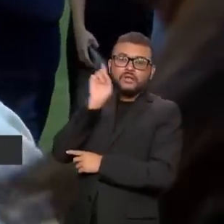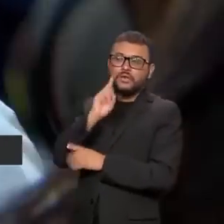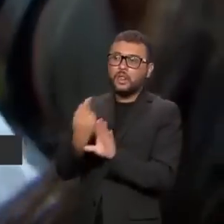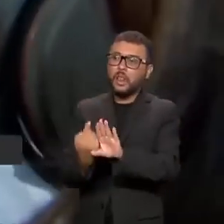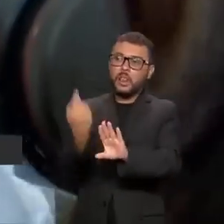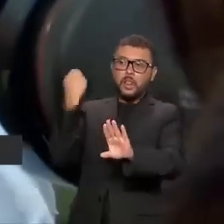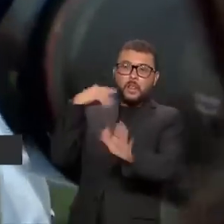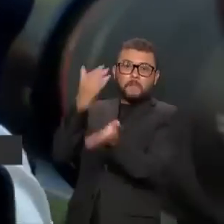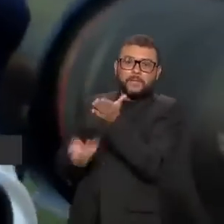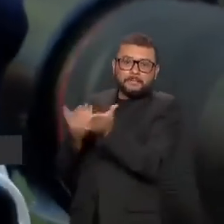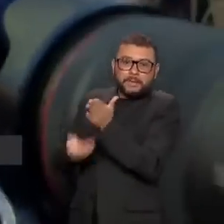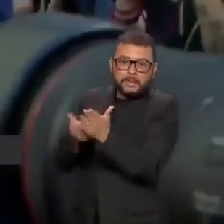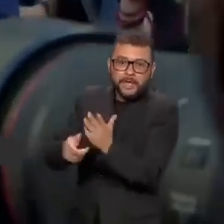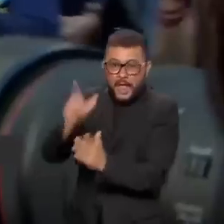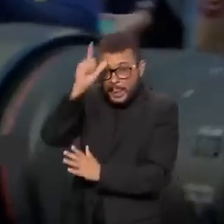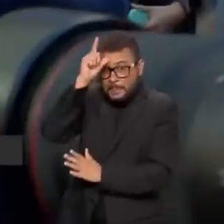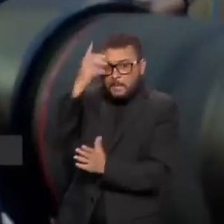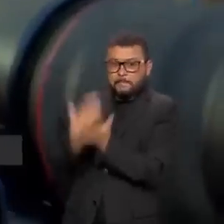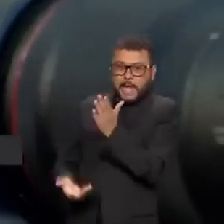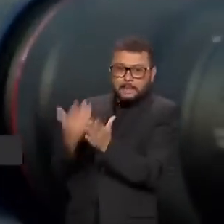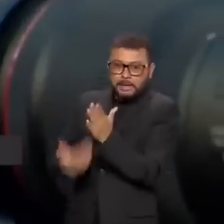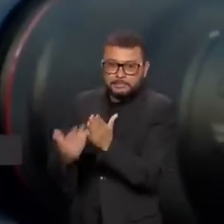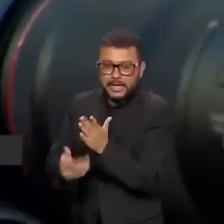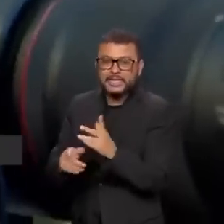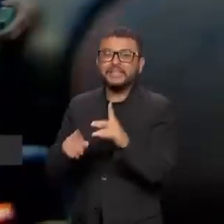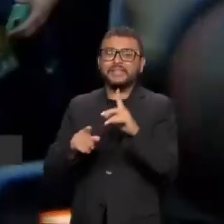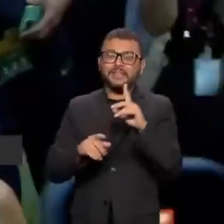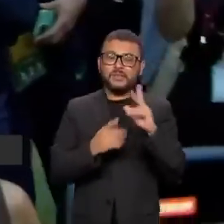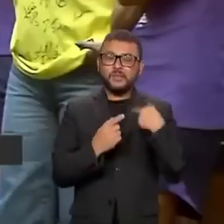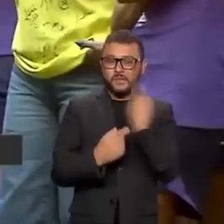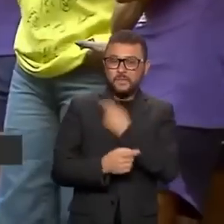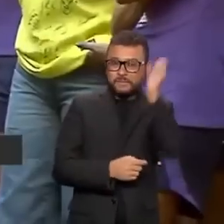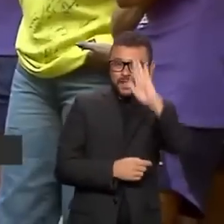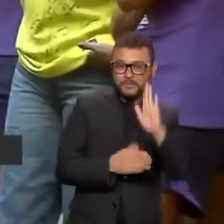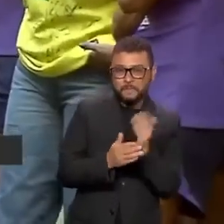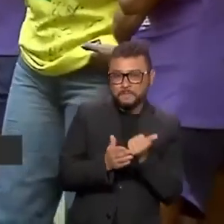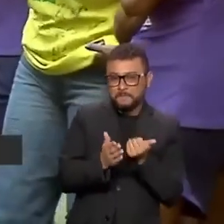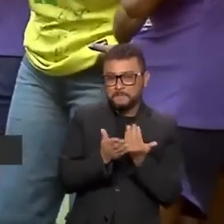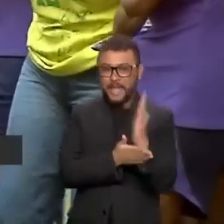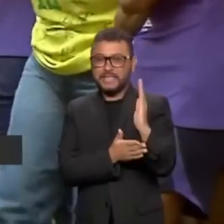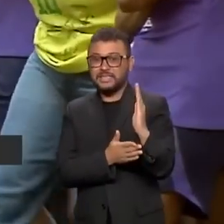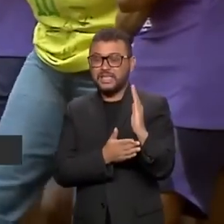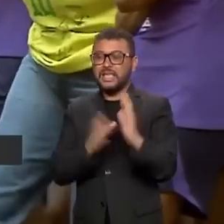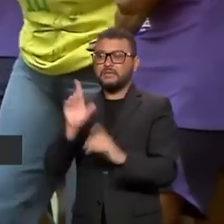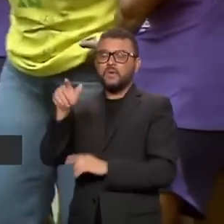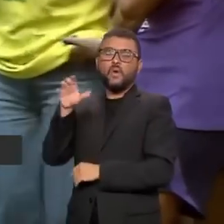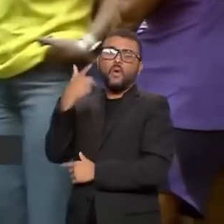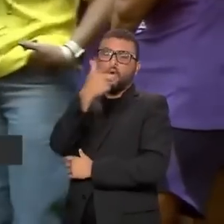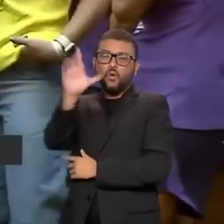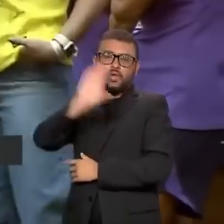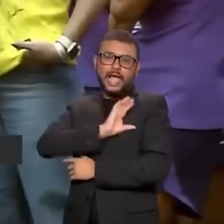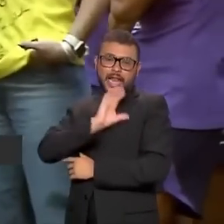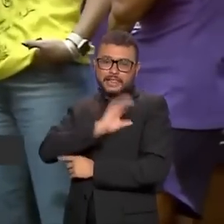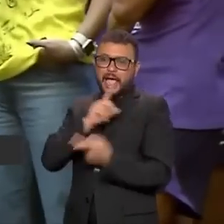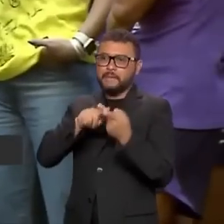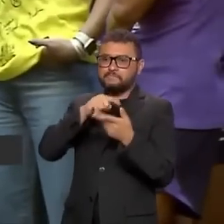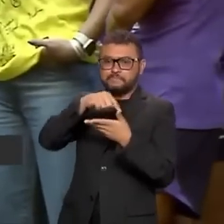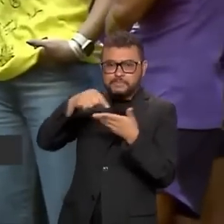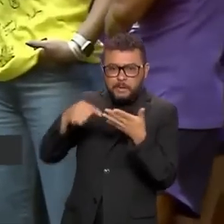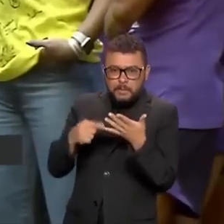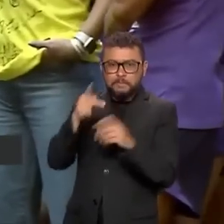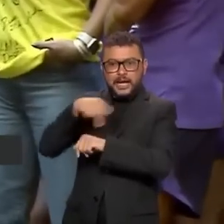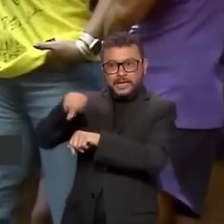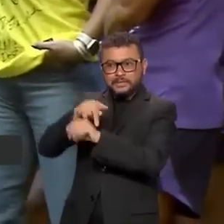de nós, a Alemanha fique bem atrás de nós, a Inglaterra fique bem atrás de nós, o Canadá, e a gente possa